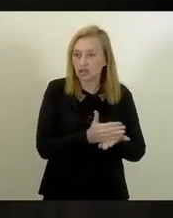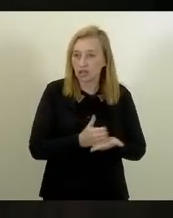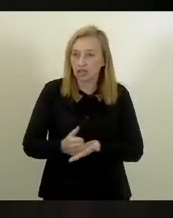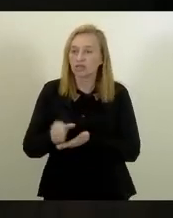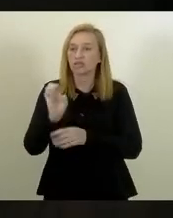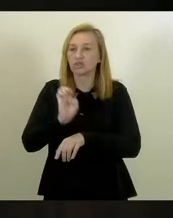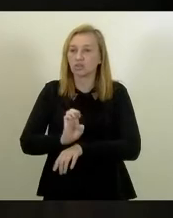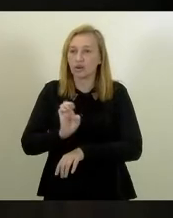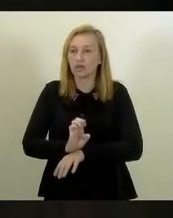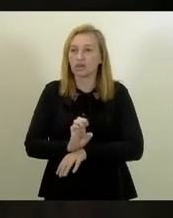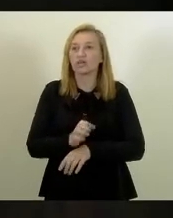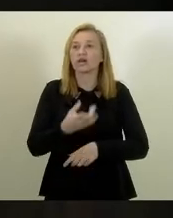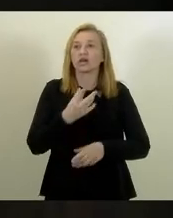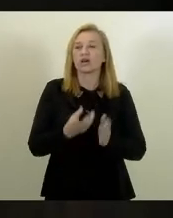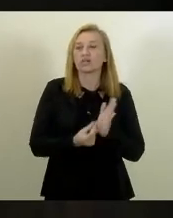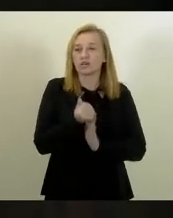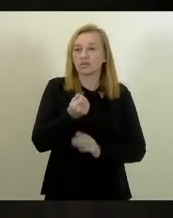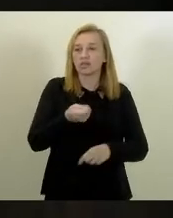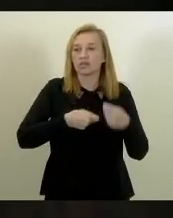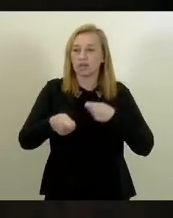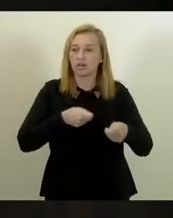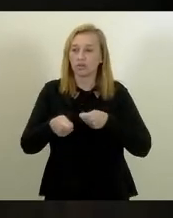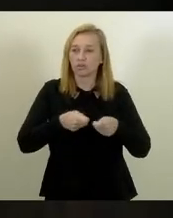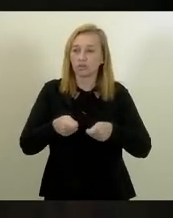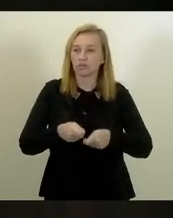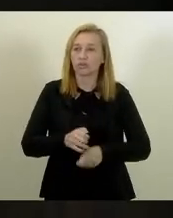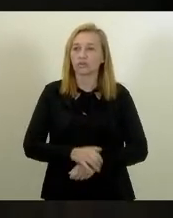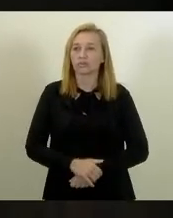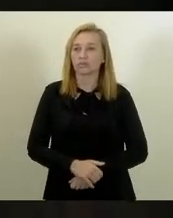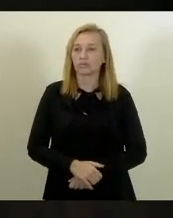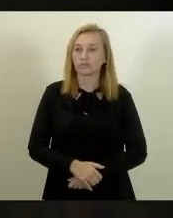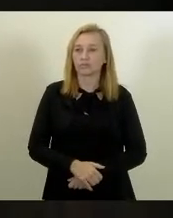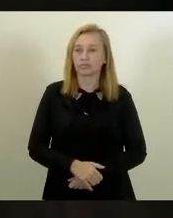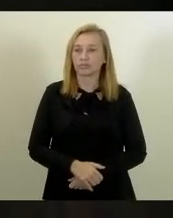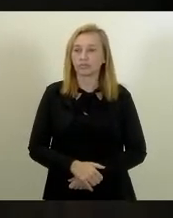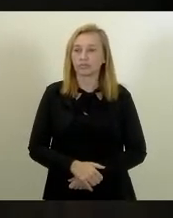Tributos Estaduais, de Orçamento, Finanças, Fiscalização Financeira e Controle.